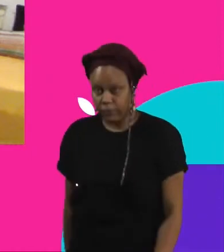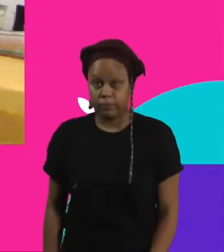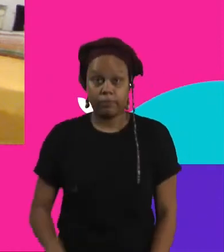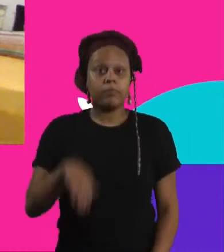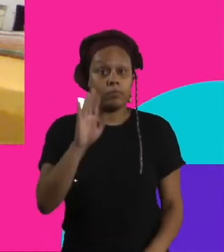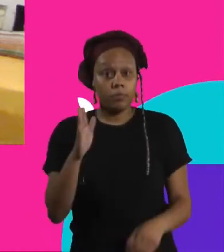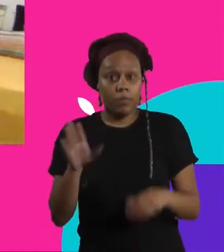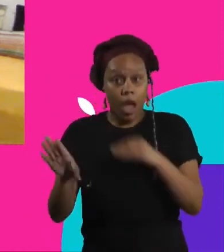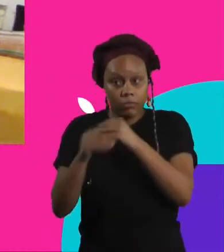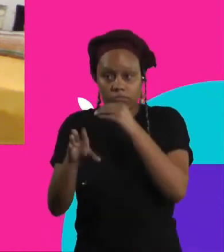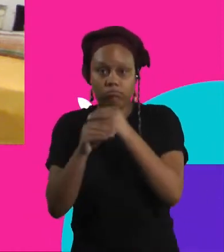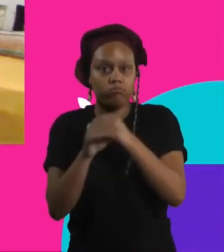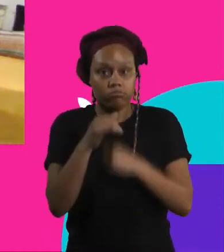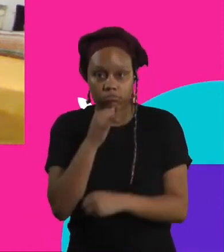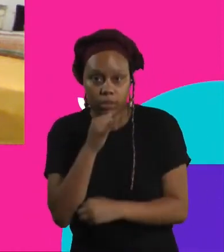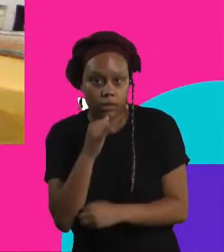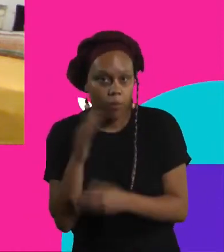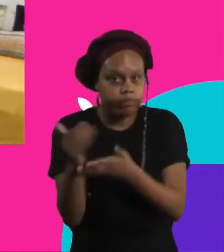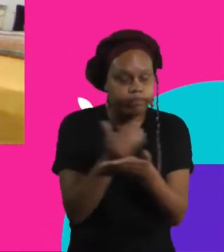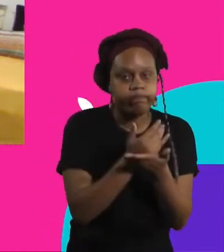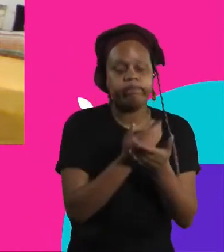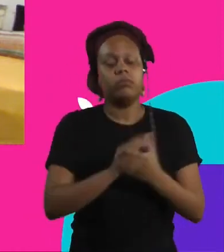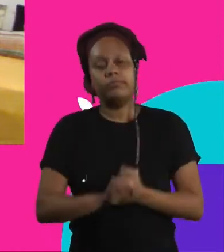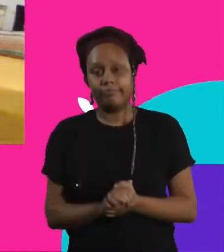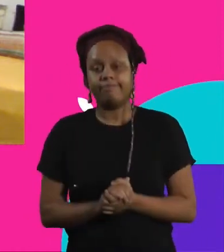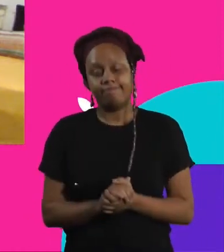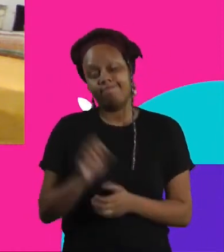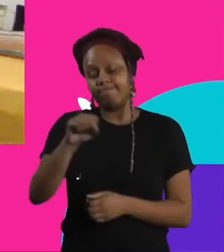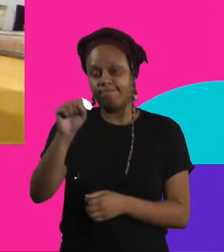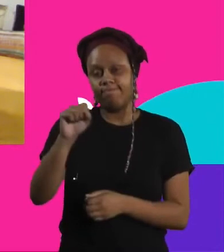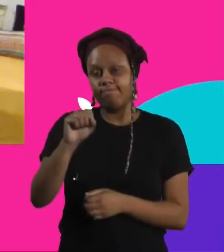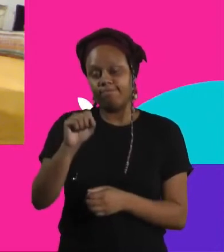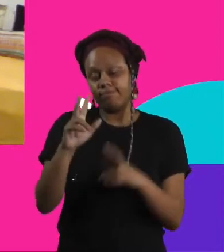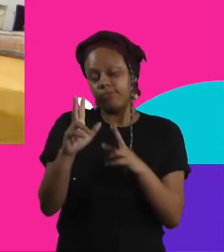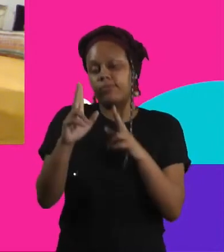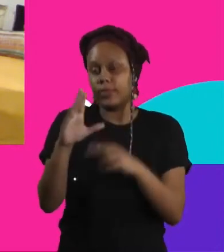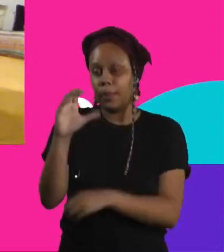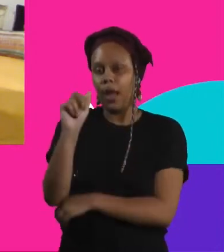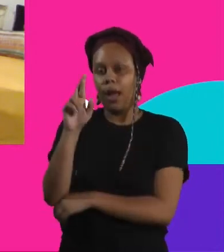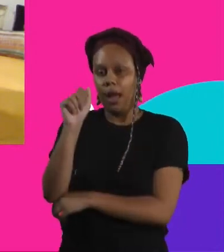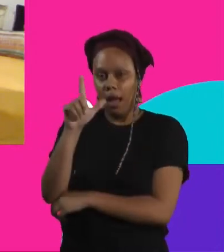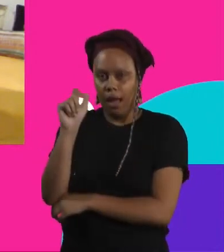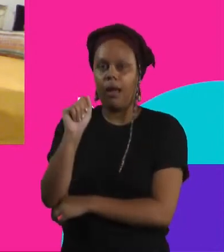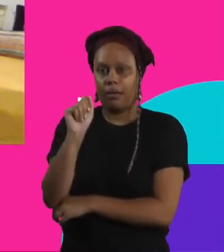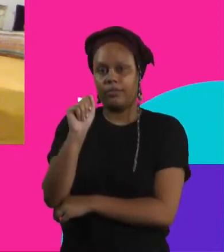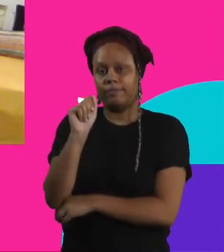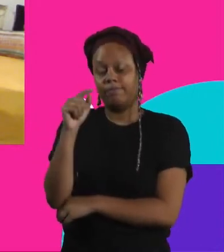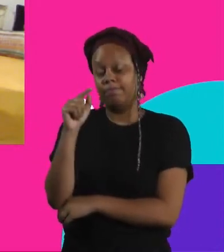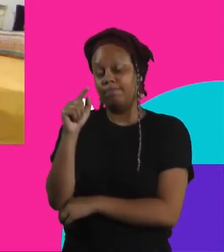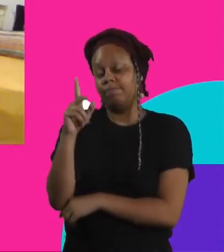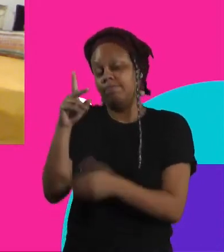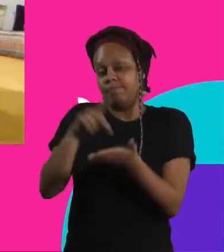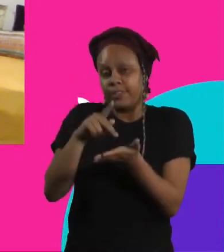lá. Sim, sim. Bom, assim como o exemplo da Carla, logicamente que na Mature a